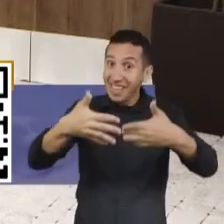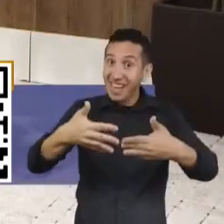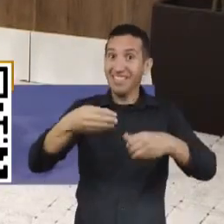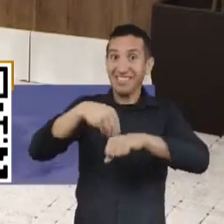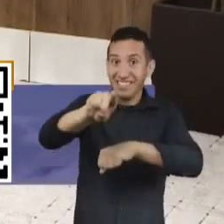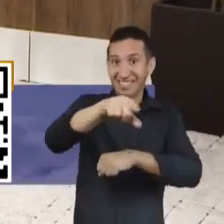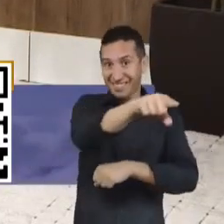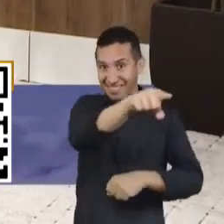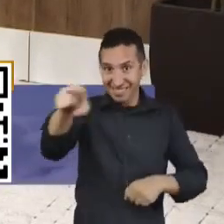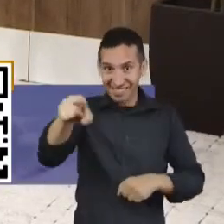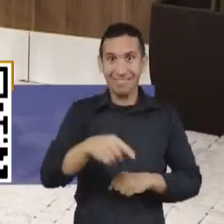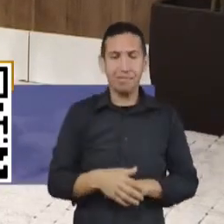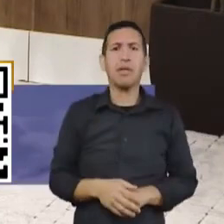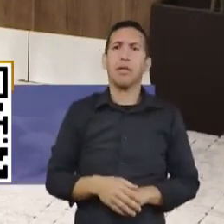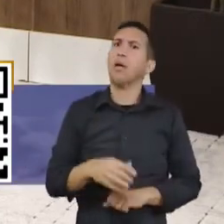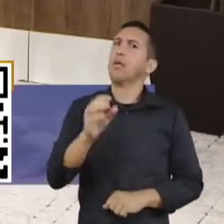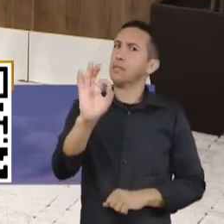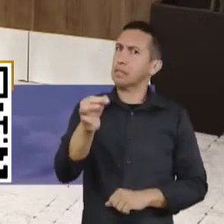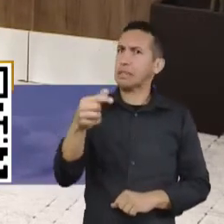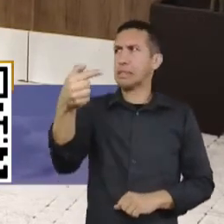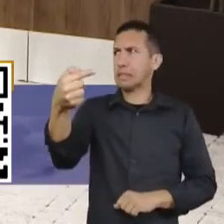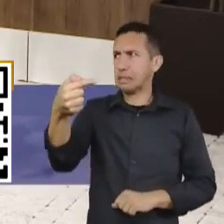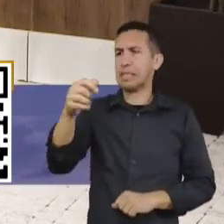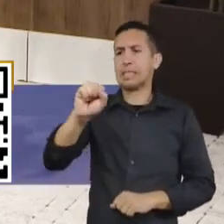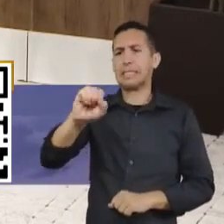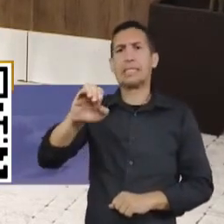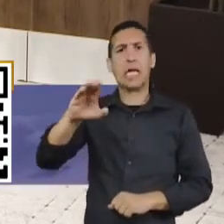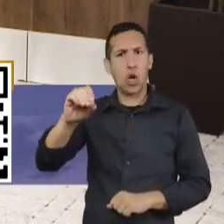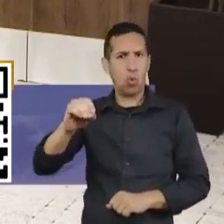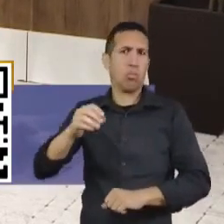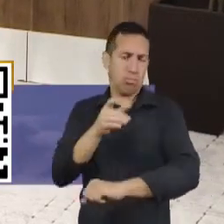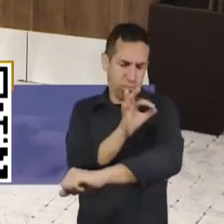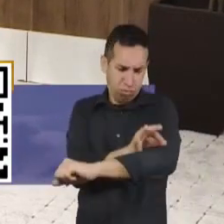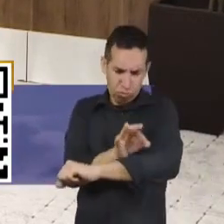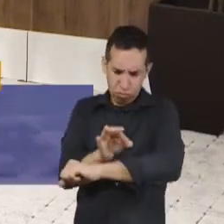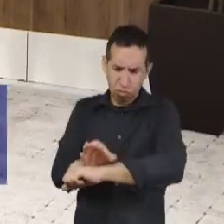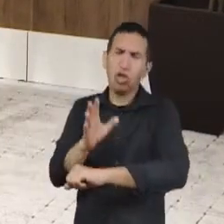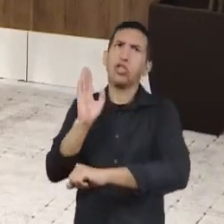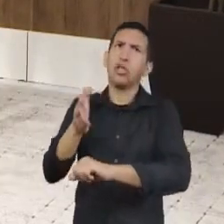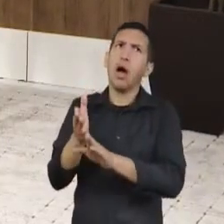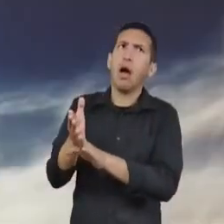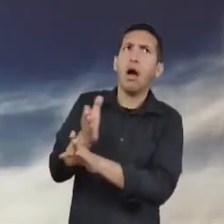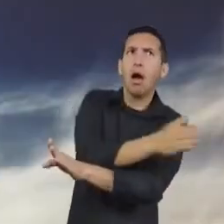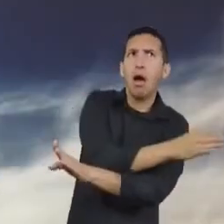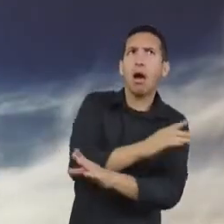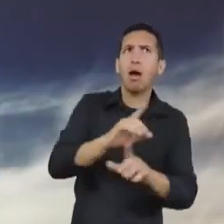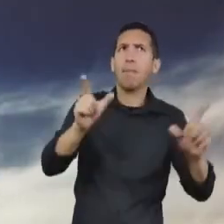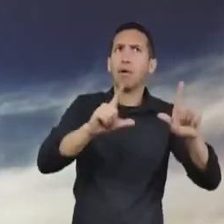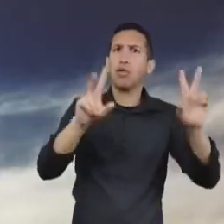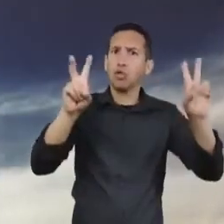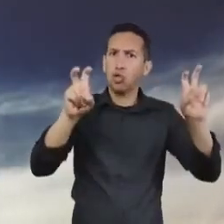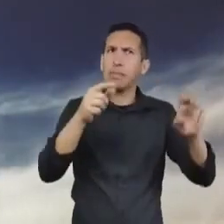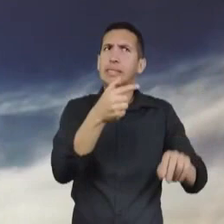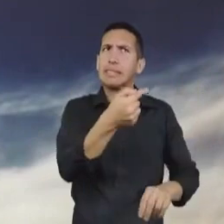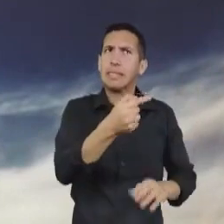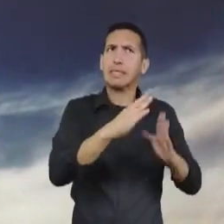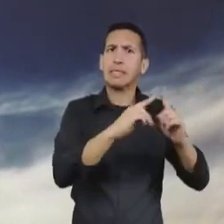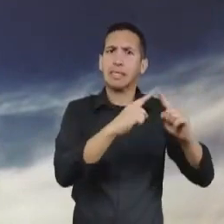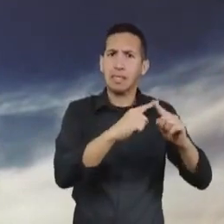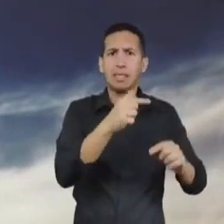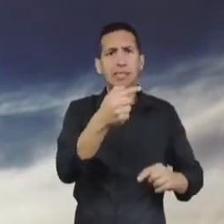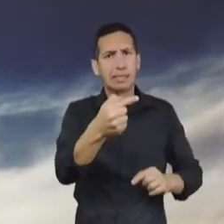é tão interessante porque você lembra que nos programas anteriores nós até mencionamos o detalhe dos apps né